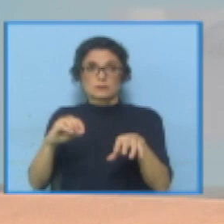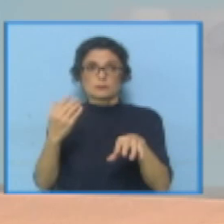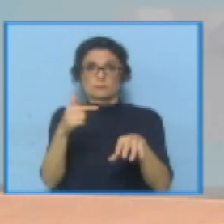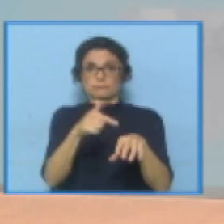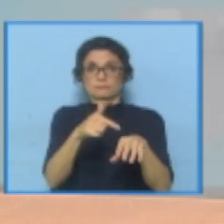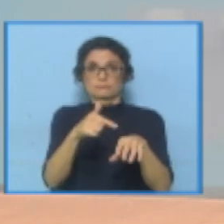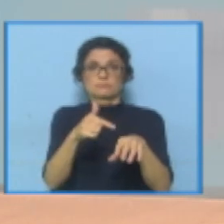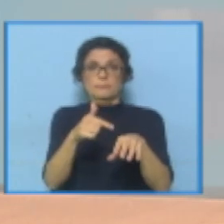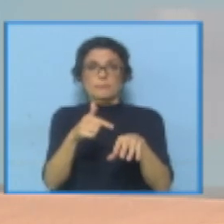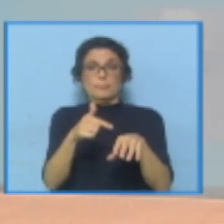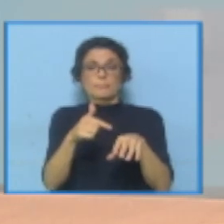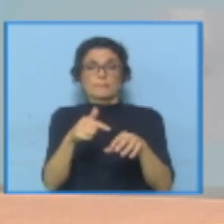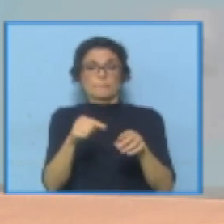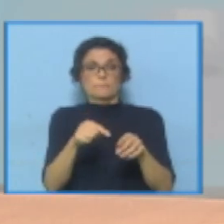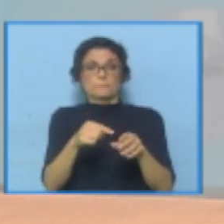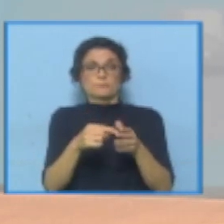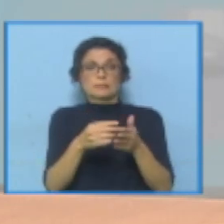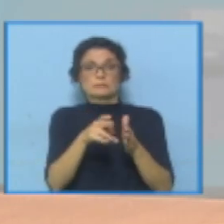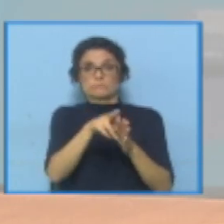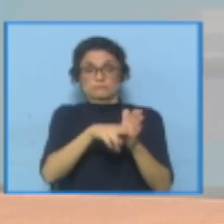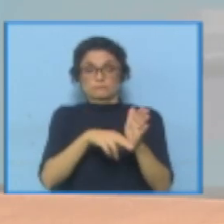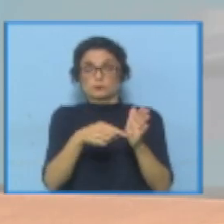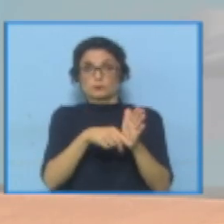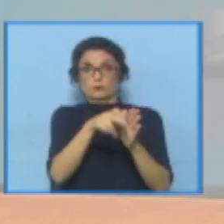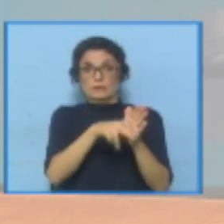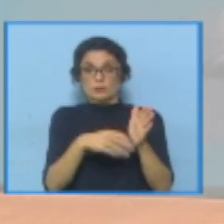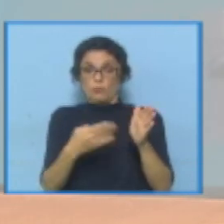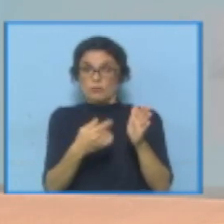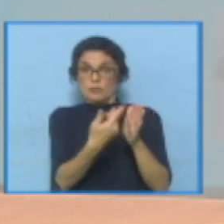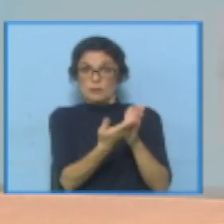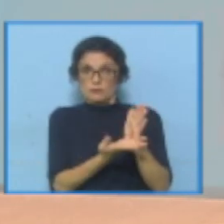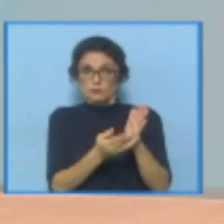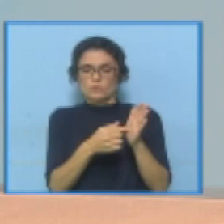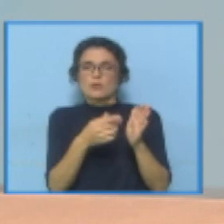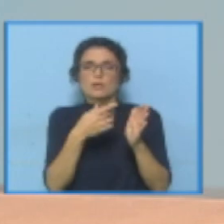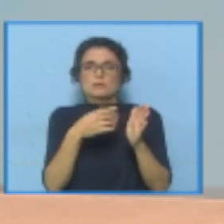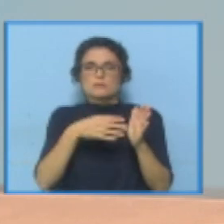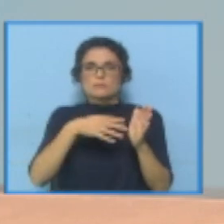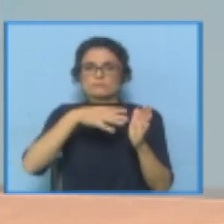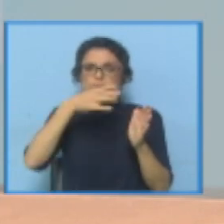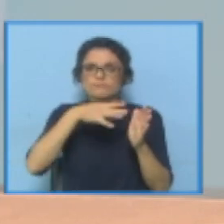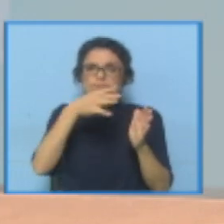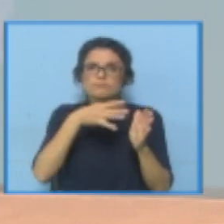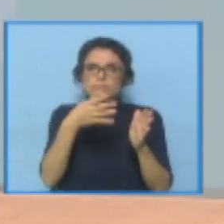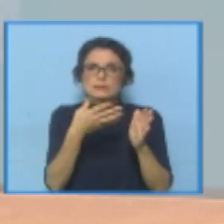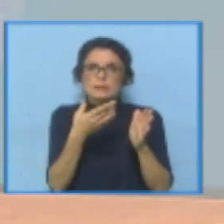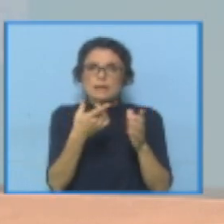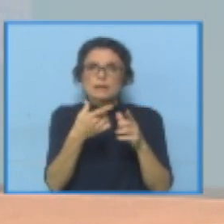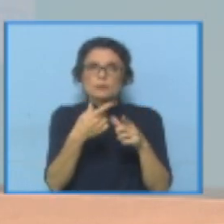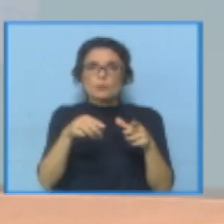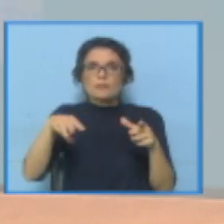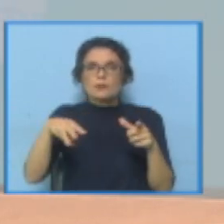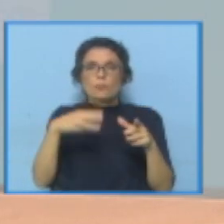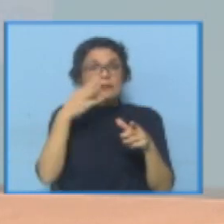baralho em que os artigos e, portanto, os direitos estão descritos com uma linguagem mais simples, é para crianças dos 3 aos